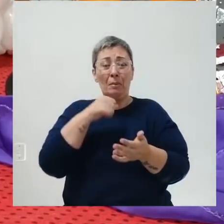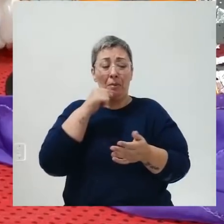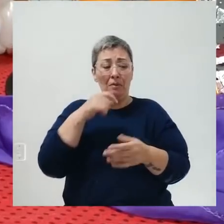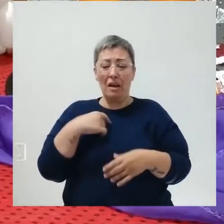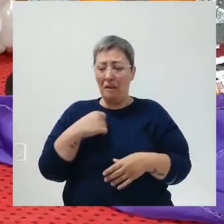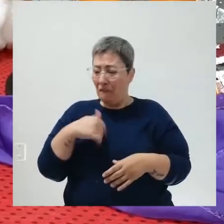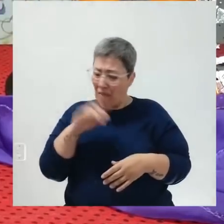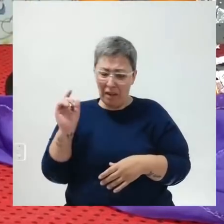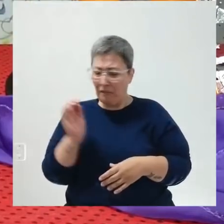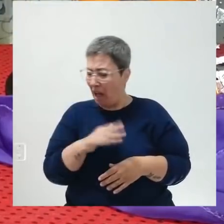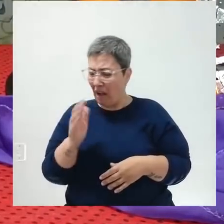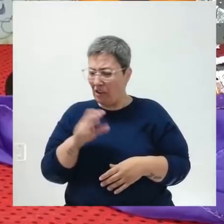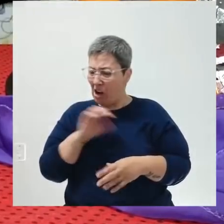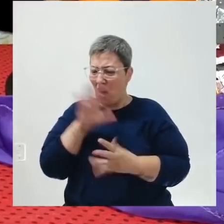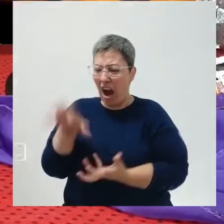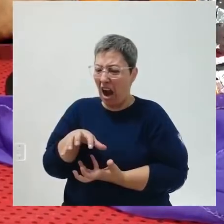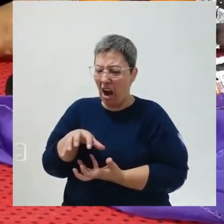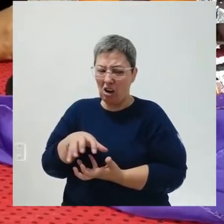Saia logo daqui!